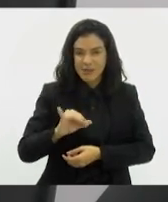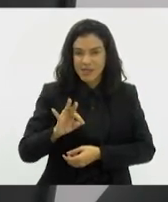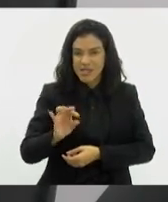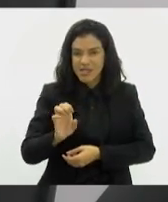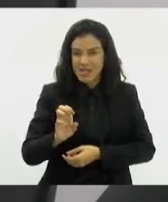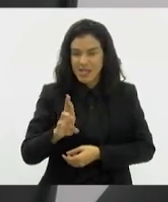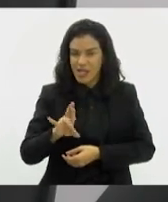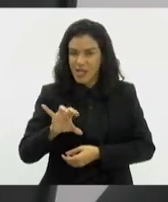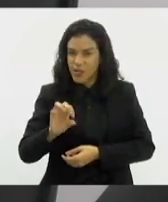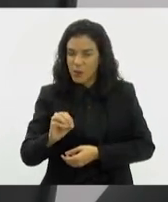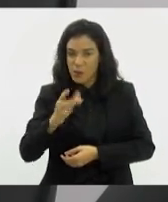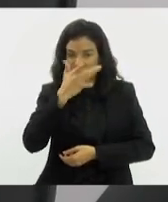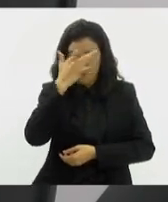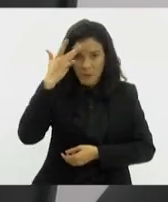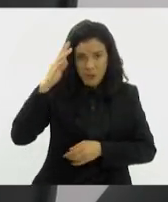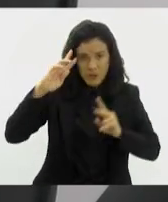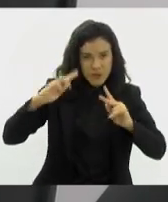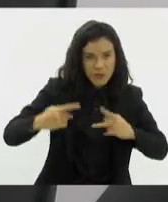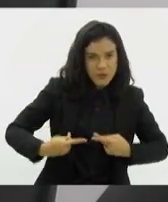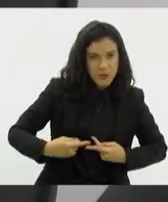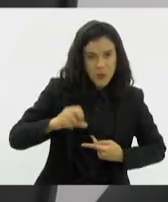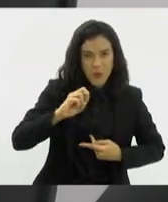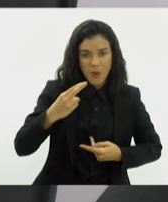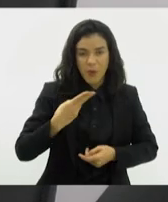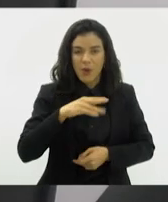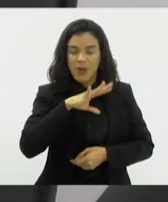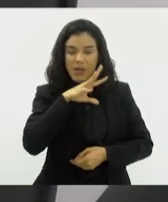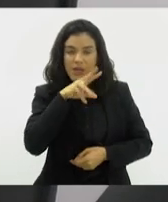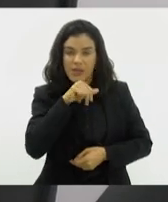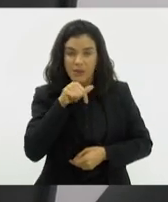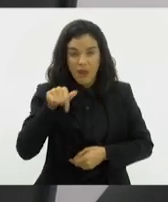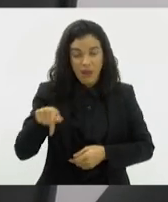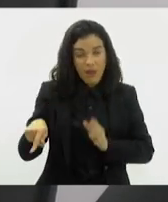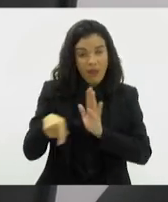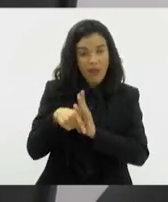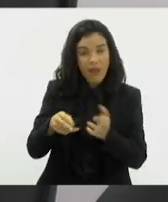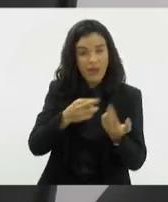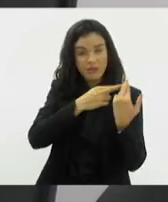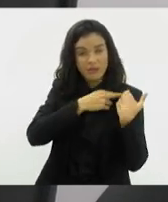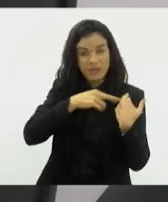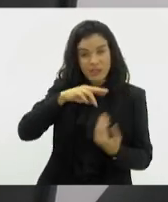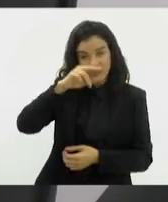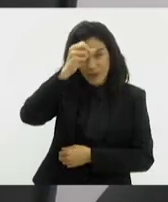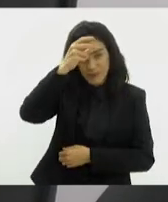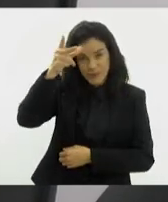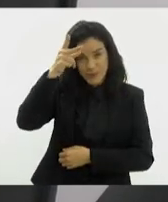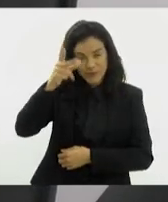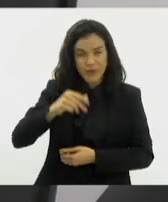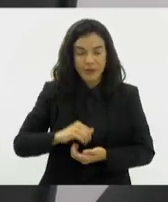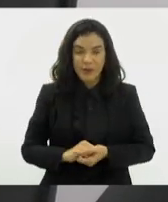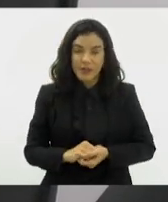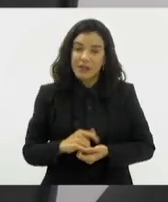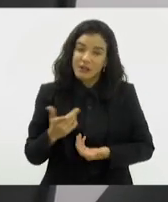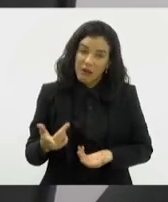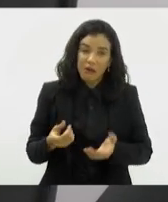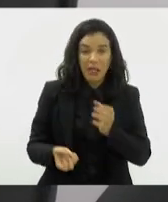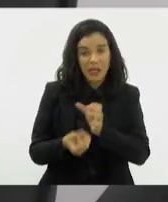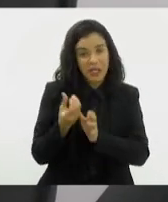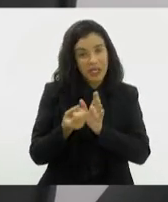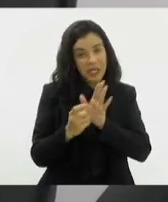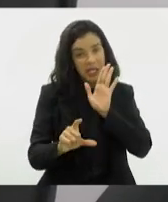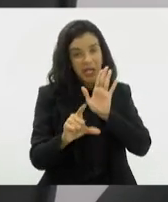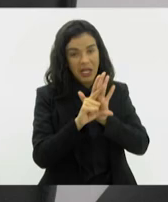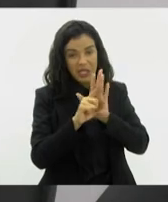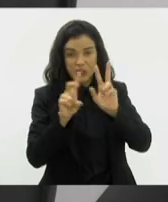quando eu digo, pode ser pessoas, animais, etc., né? É a municipalidade. Por via de consequência, quem legisla, no meu